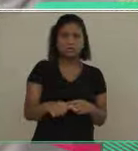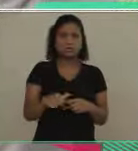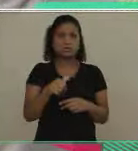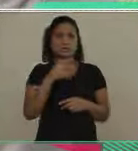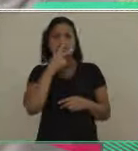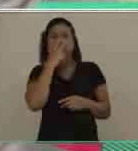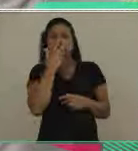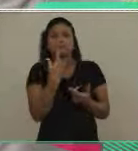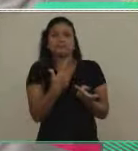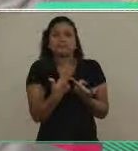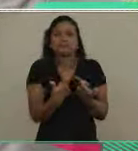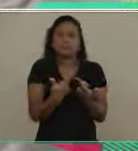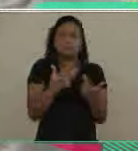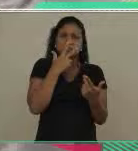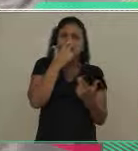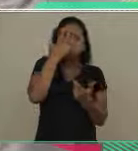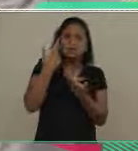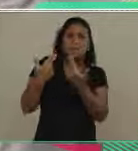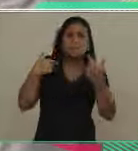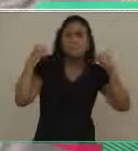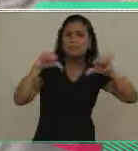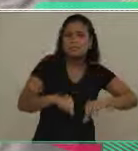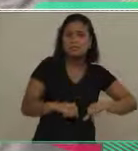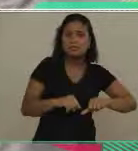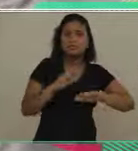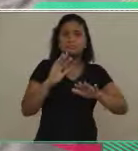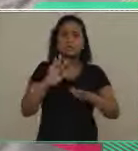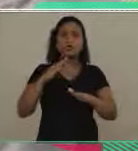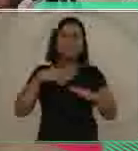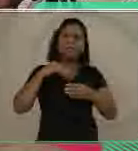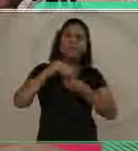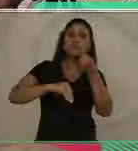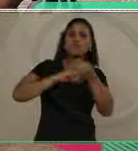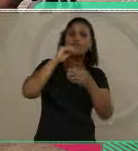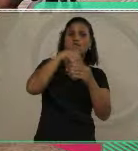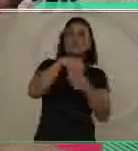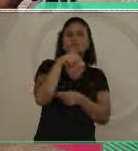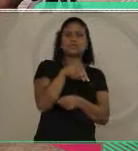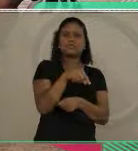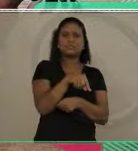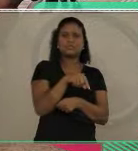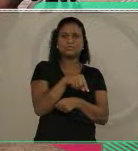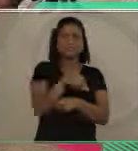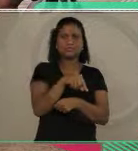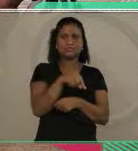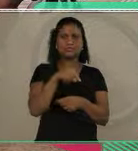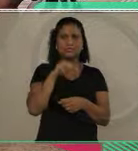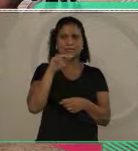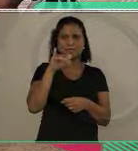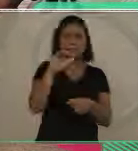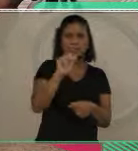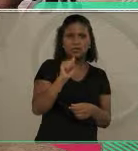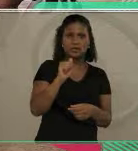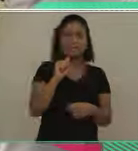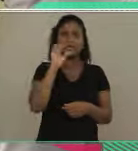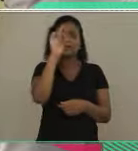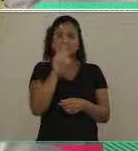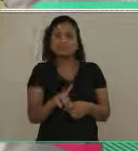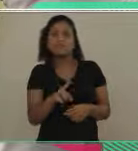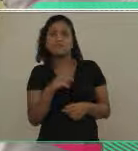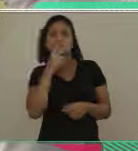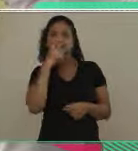moral péssima e assim tive envolvimento com dependência química a deficiência foi um ponto marcante